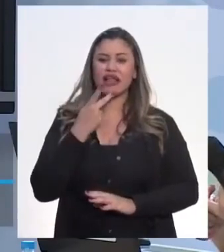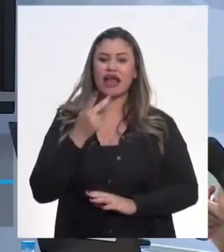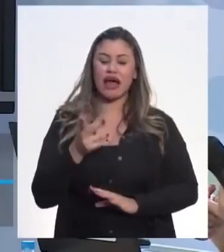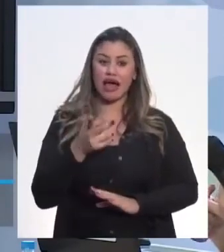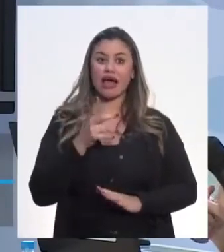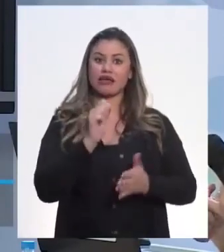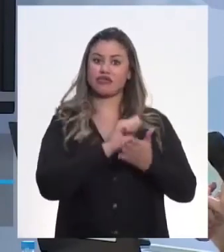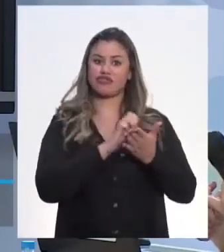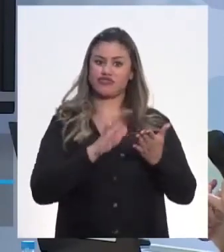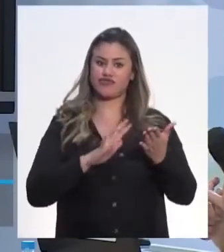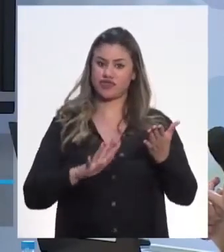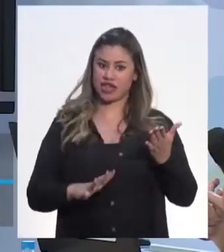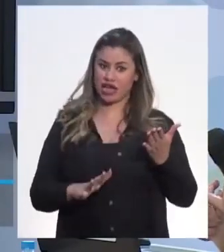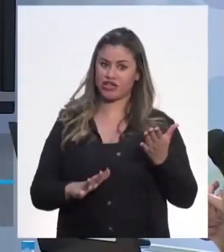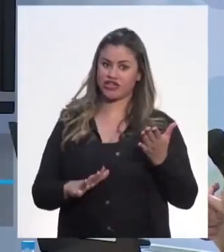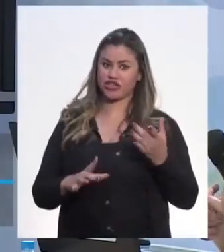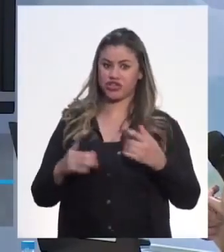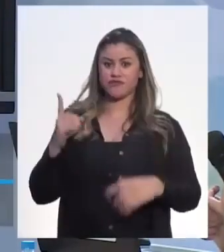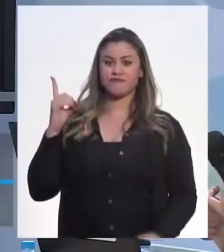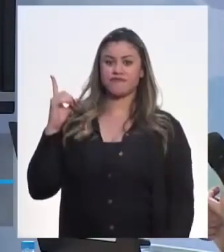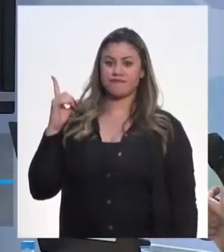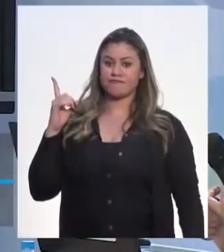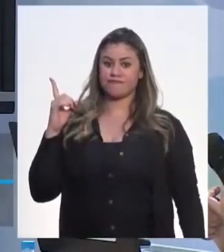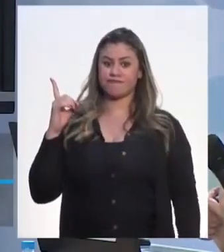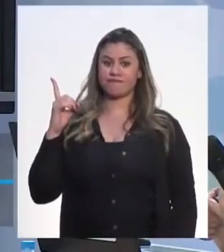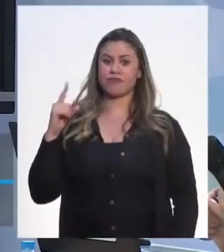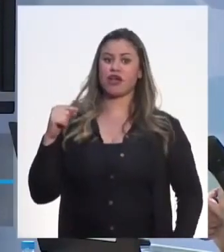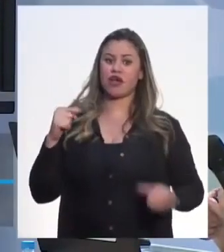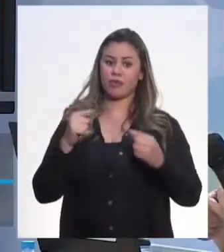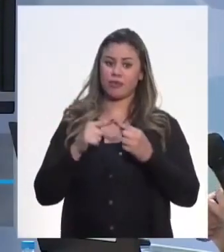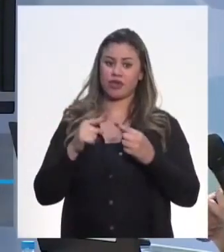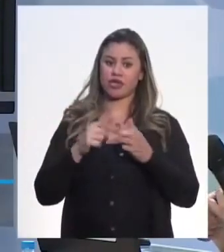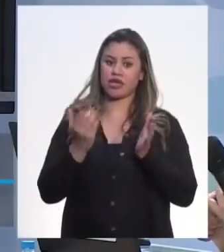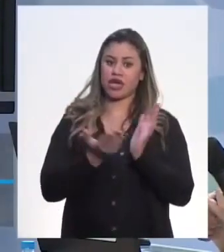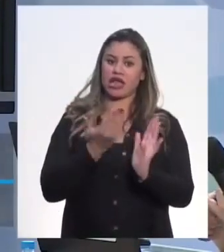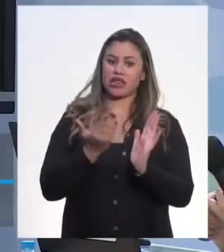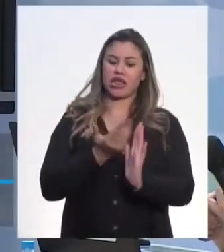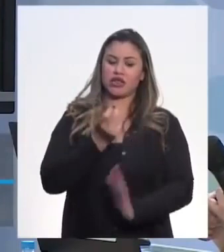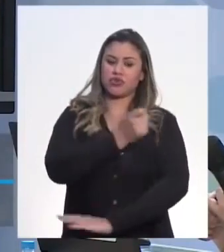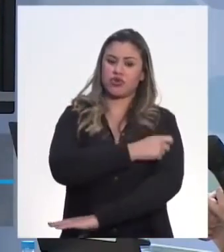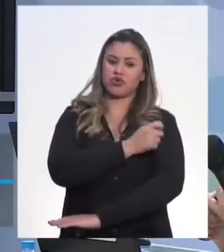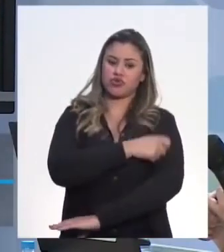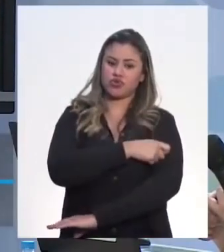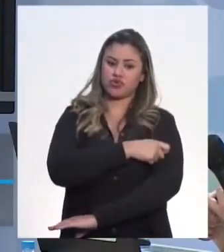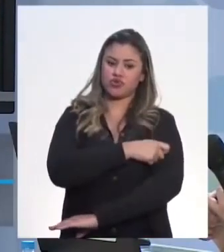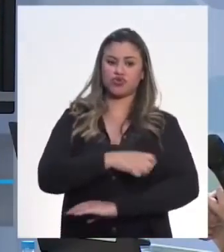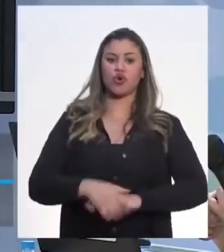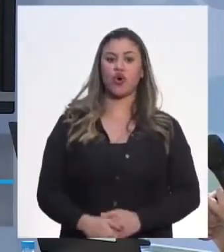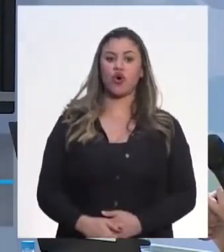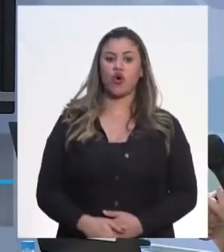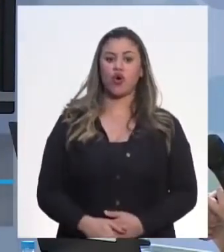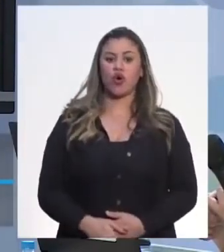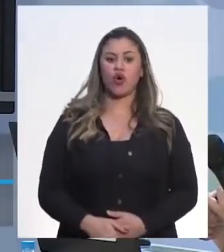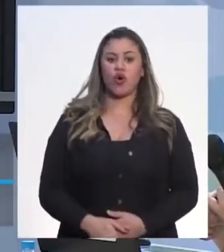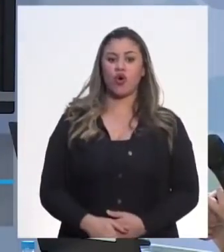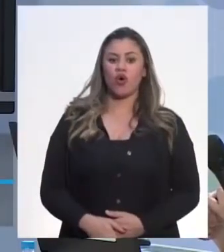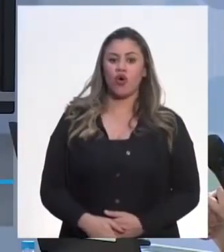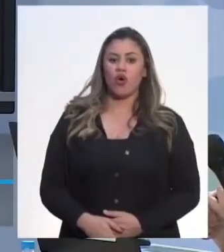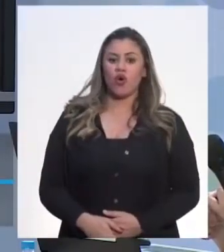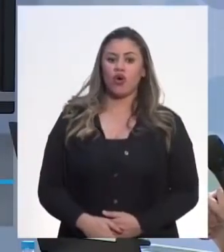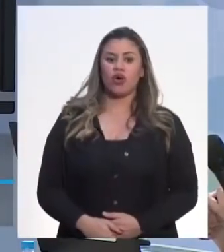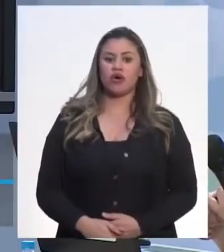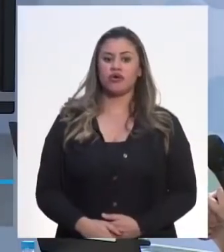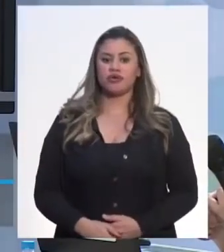esse exercício que eu que a gente fez aqui junto Ela está Ele está no caderno do aluno de vocês na